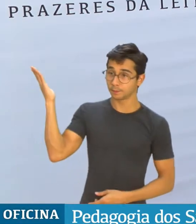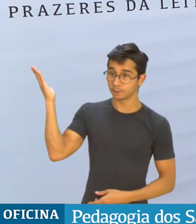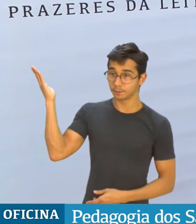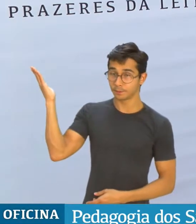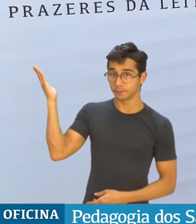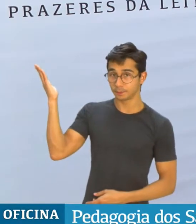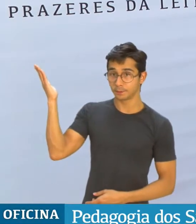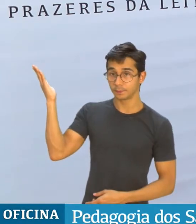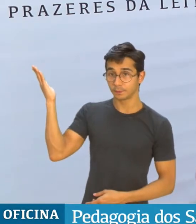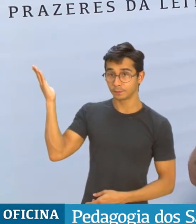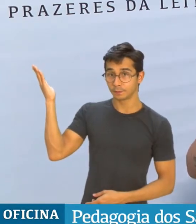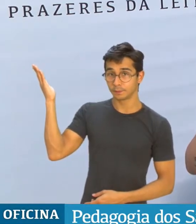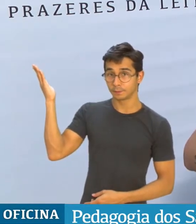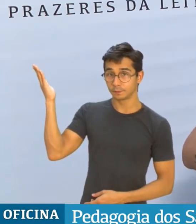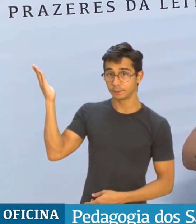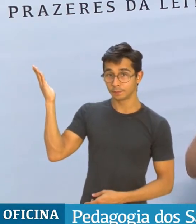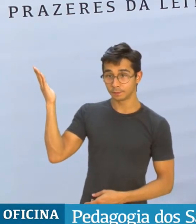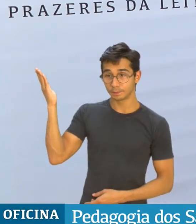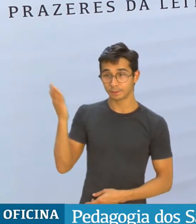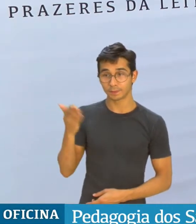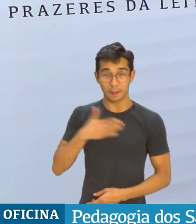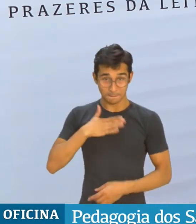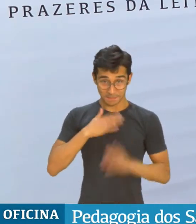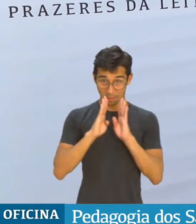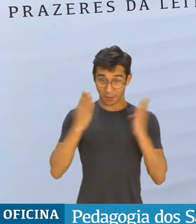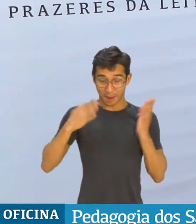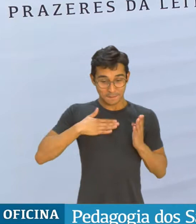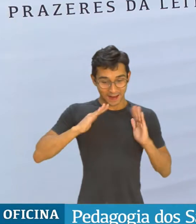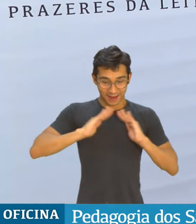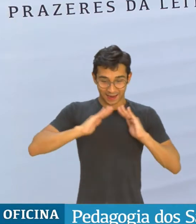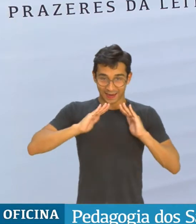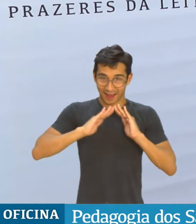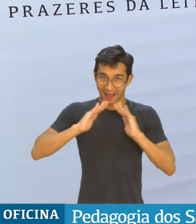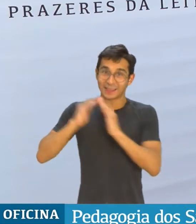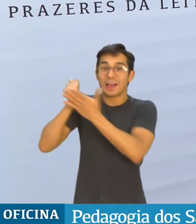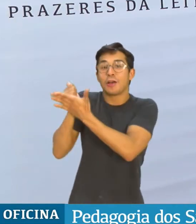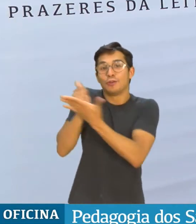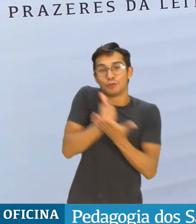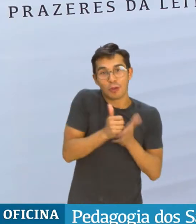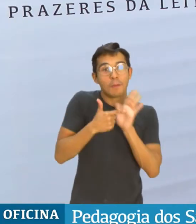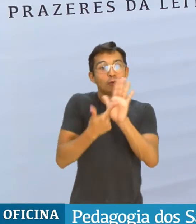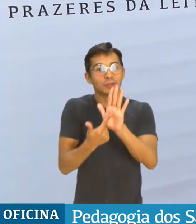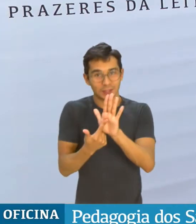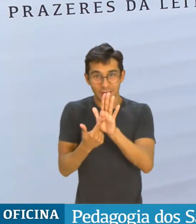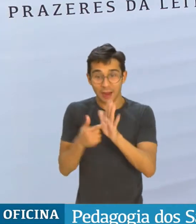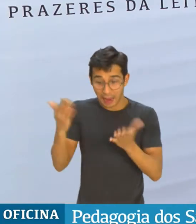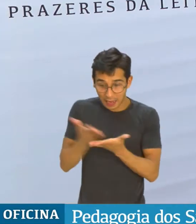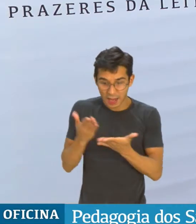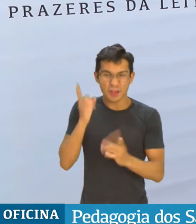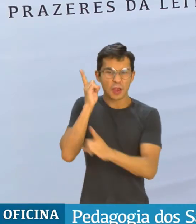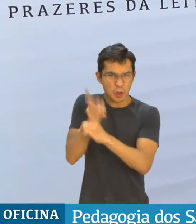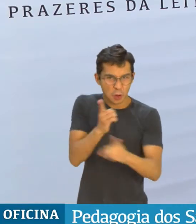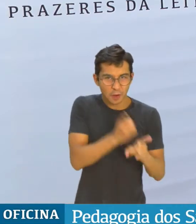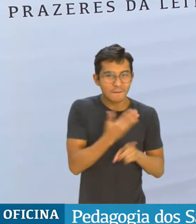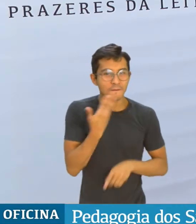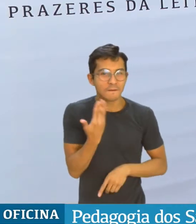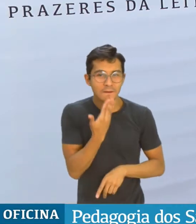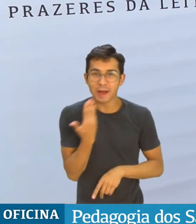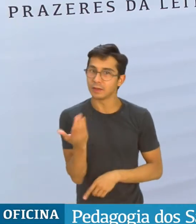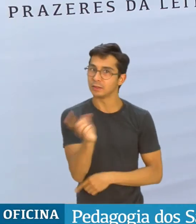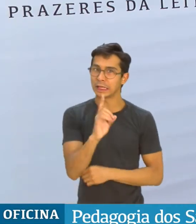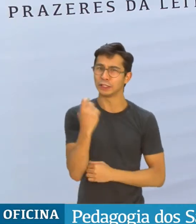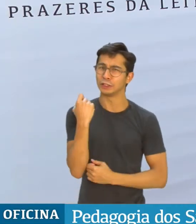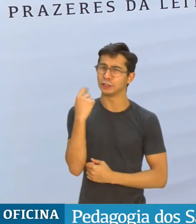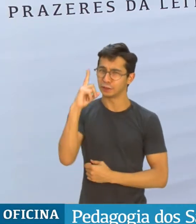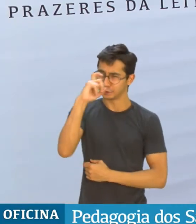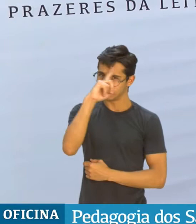Corrente. Eu fiz questão de trazer da minha biblioteca particular, porque esses livros são uma raridade, você dificilmente vai encontrar para comprar hoje